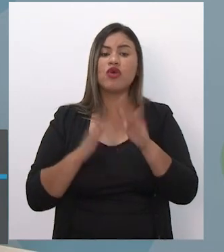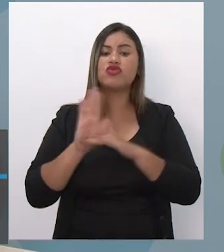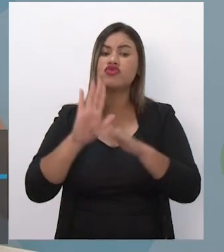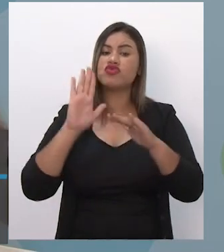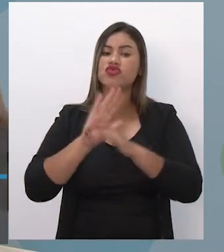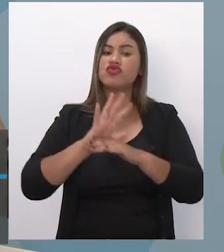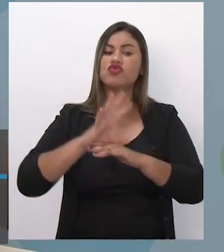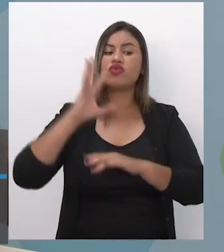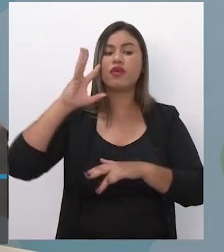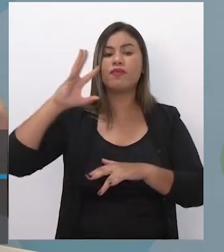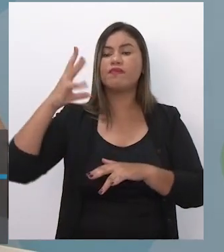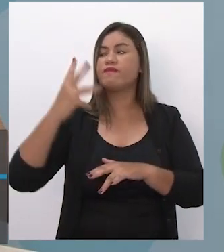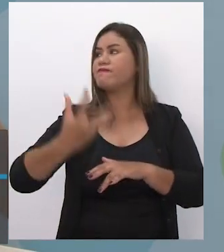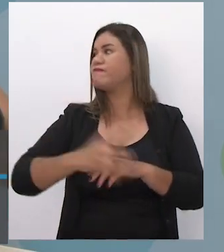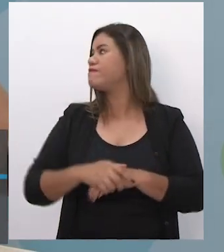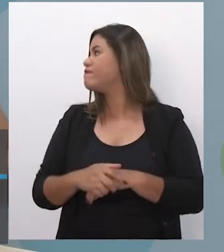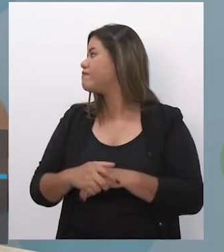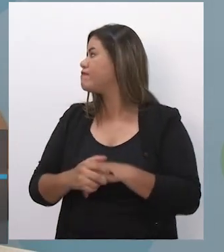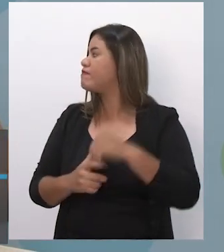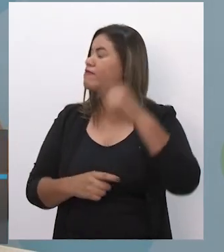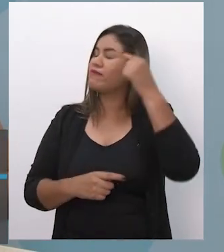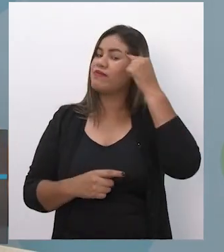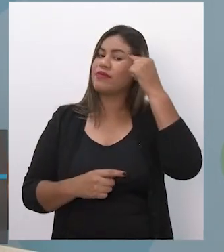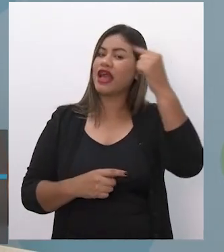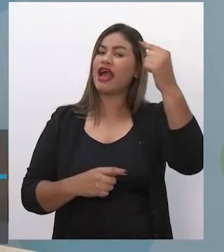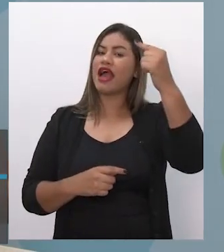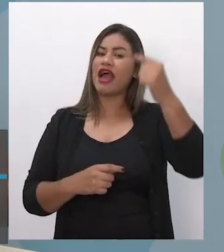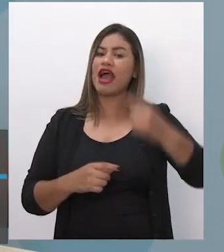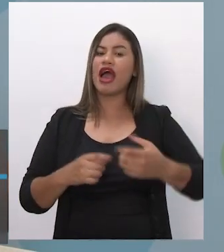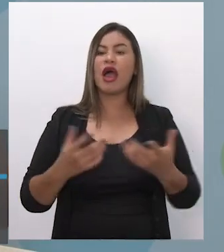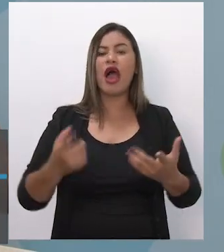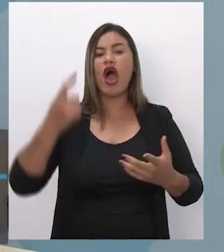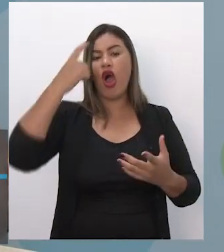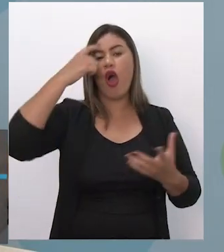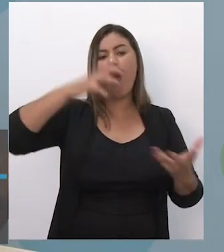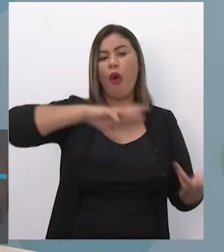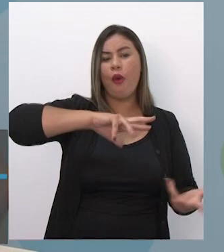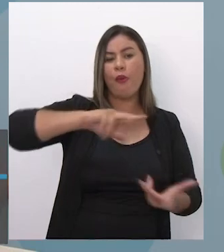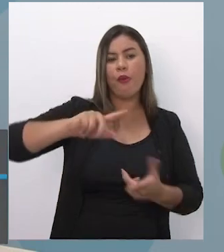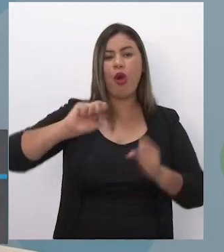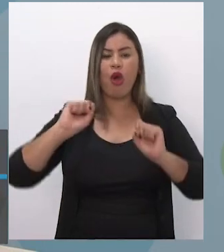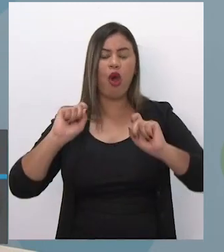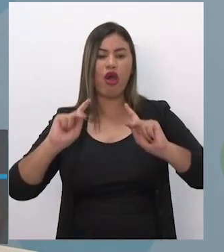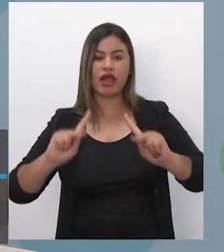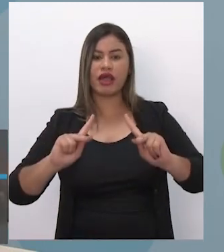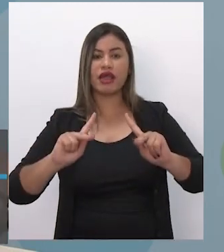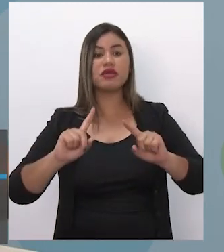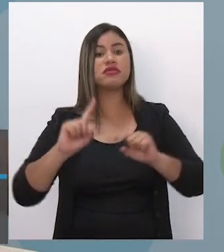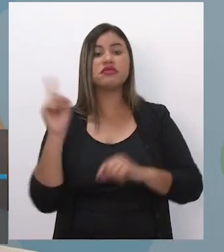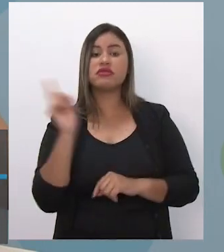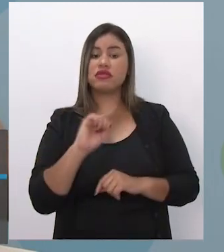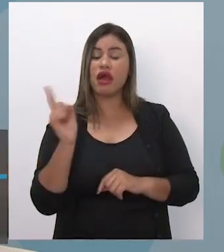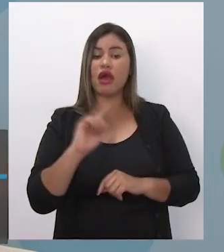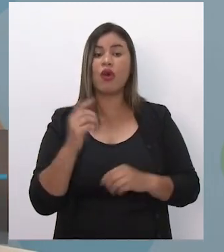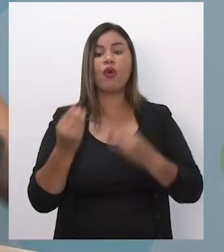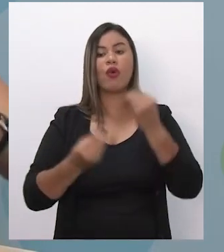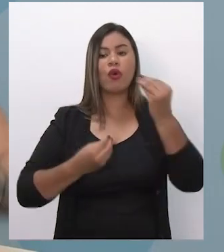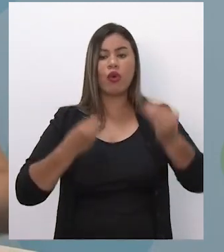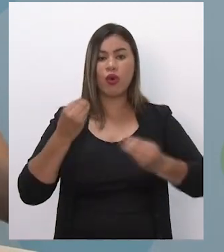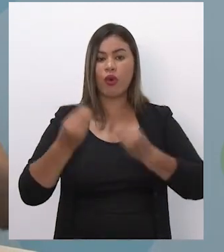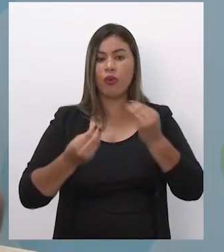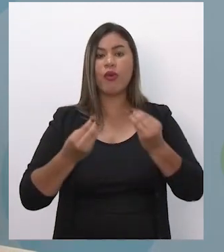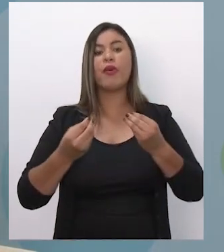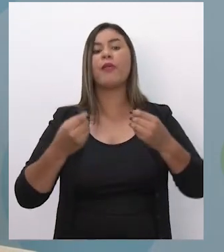geográfico. Não é apenas aquele estudante que vai entender o que está acontecendo no mundo e ok, né, vai ficar passivo. Não, ele vai entender para